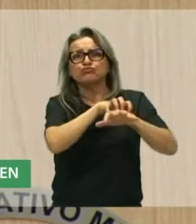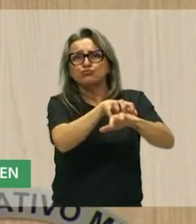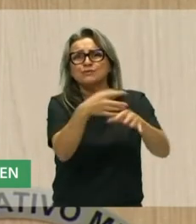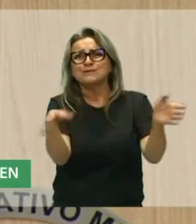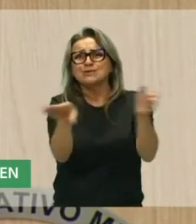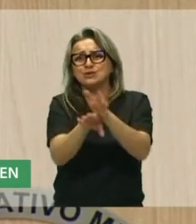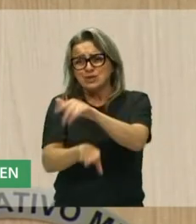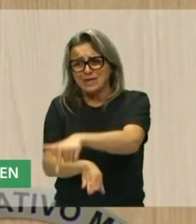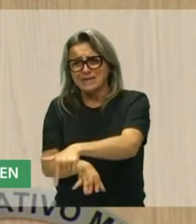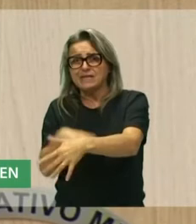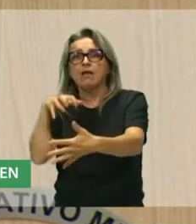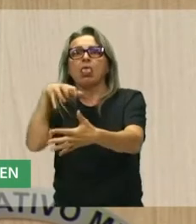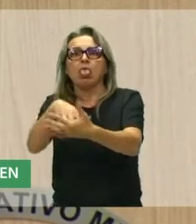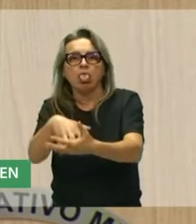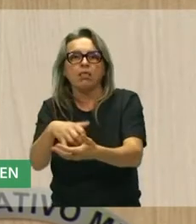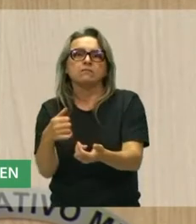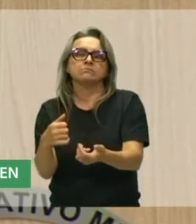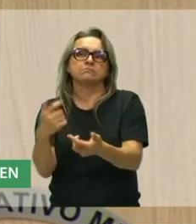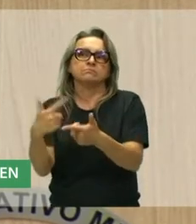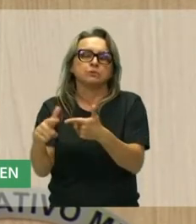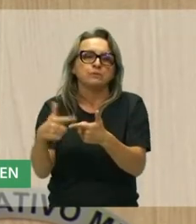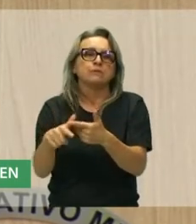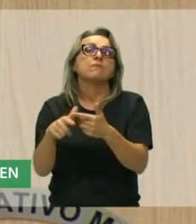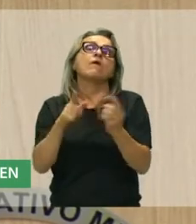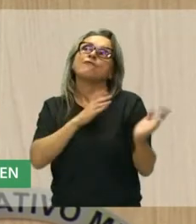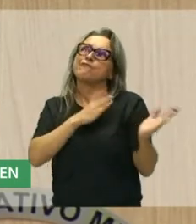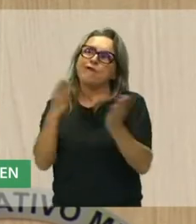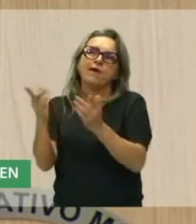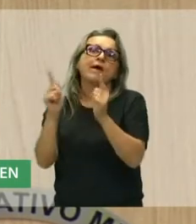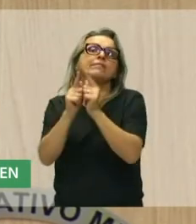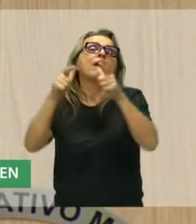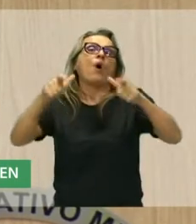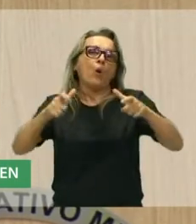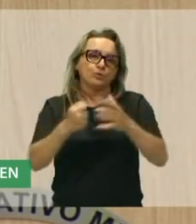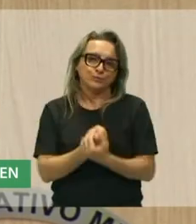essa nova ala. A gente trabalhou intensamente junto ao governo do Estado para a